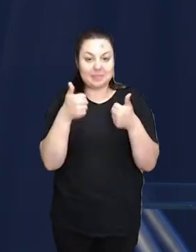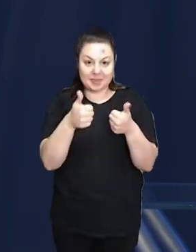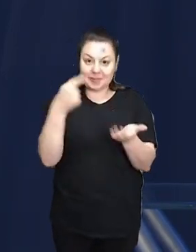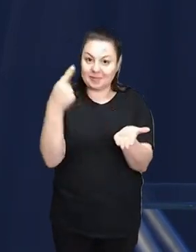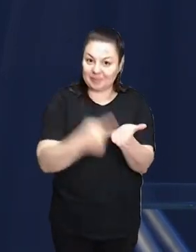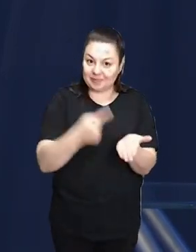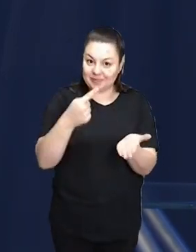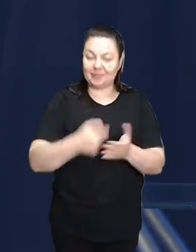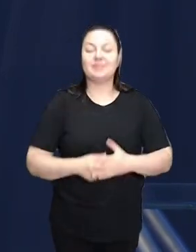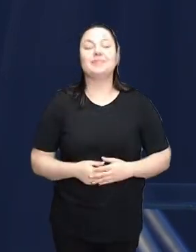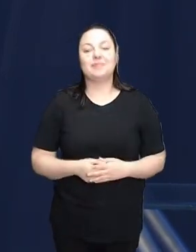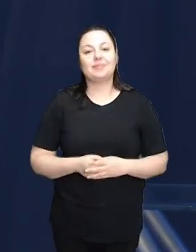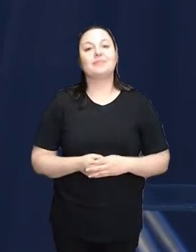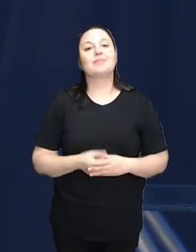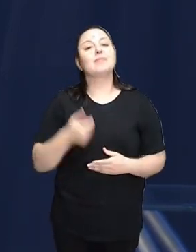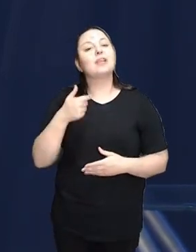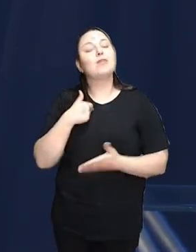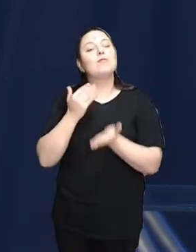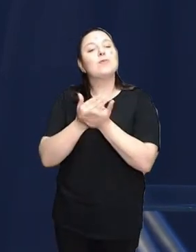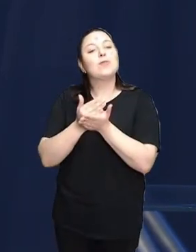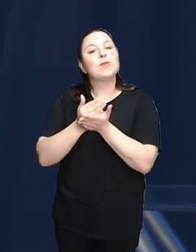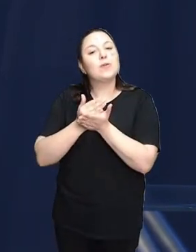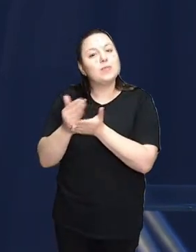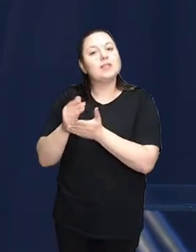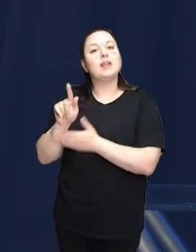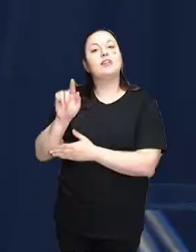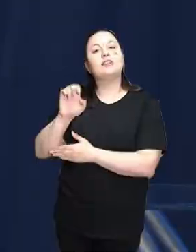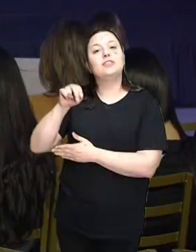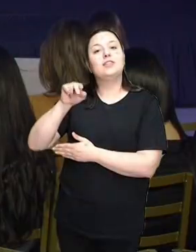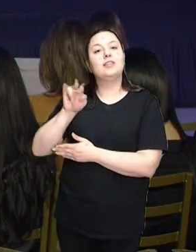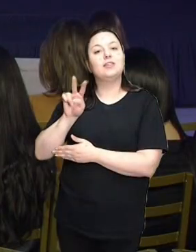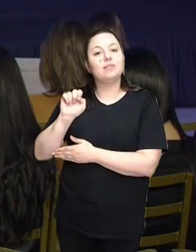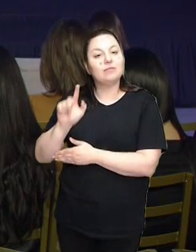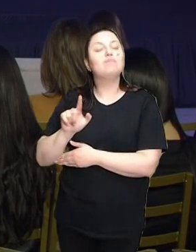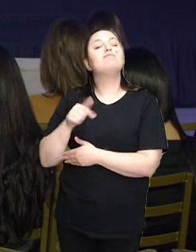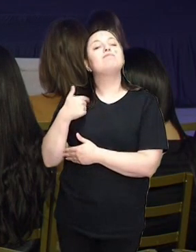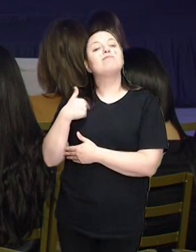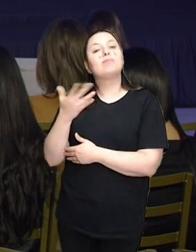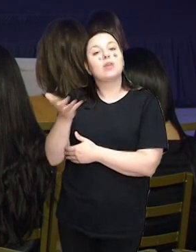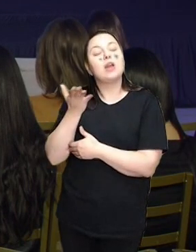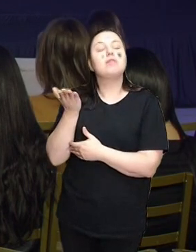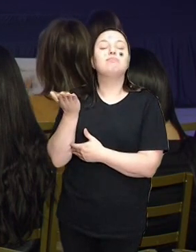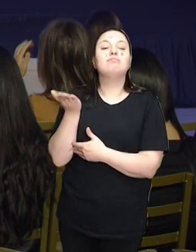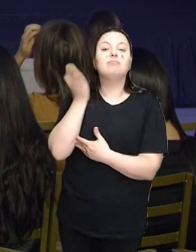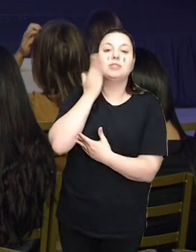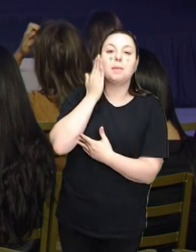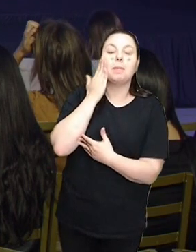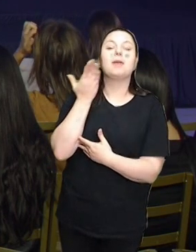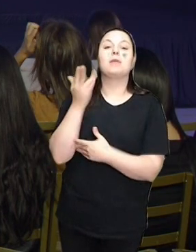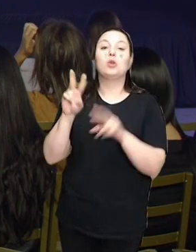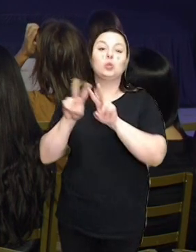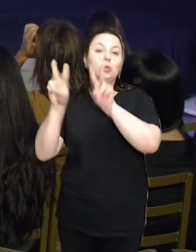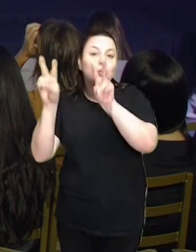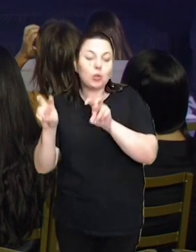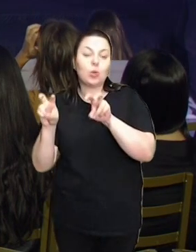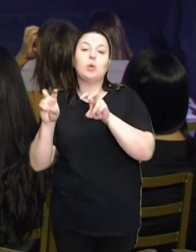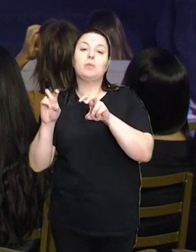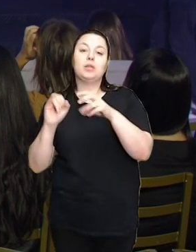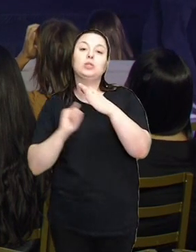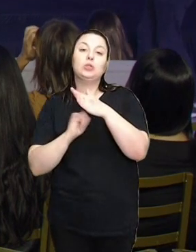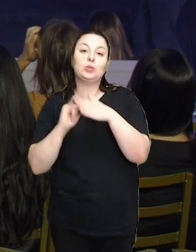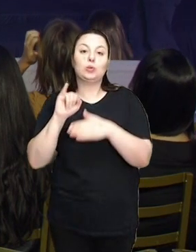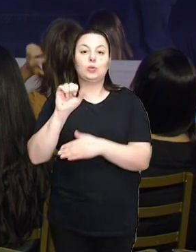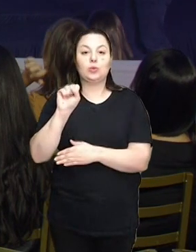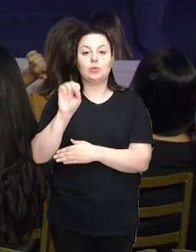Vou começar com você, Genival, tá? Que tu possas falar um pouquinho sobre o Instituto START.